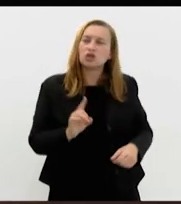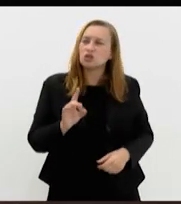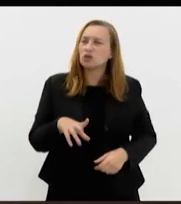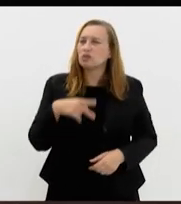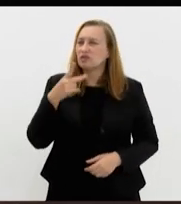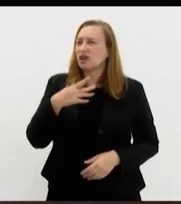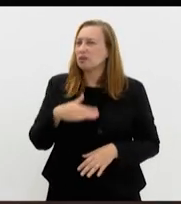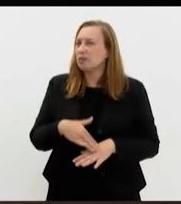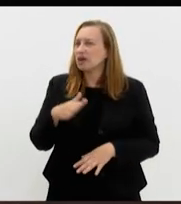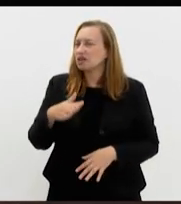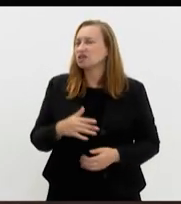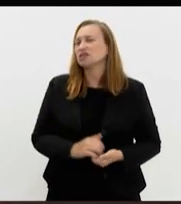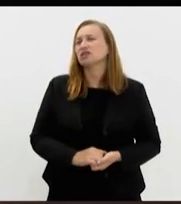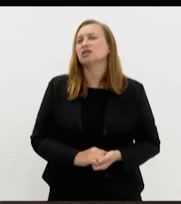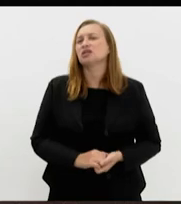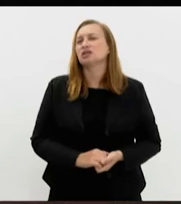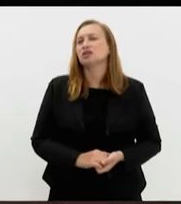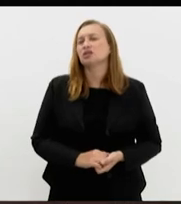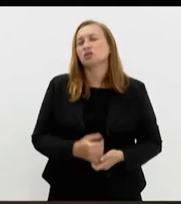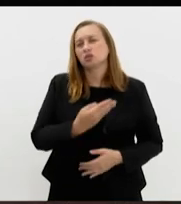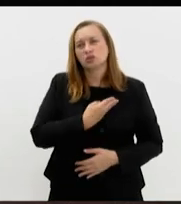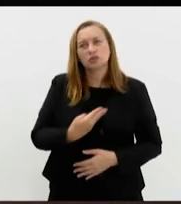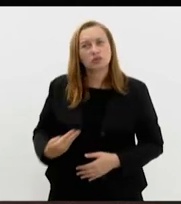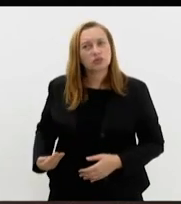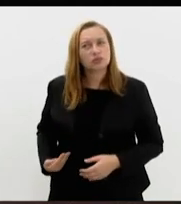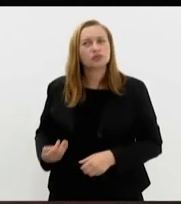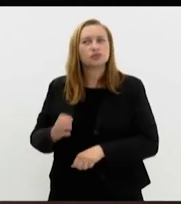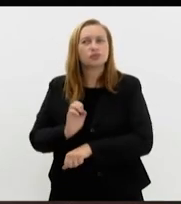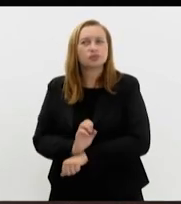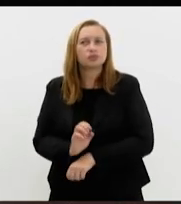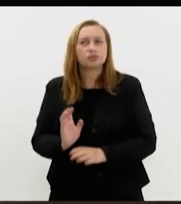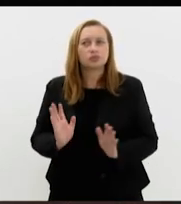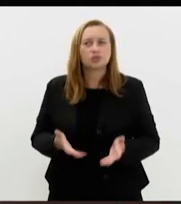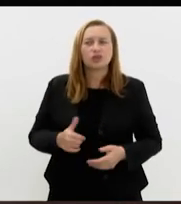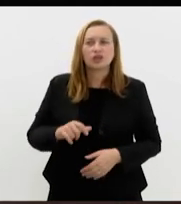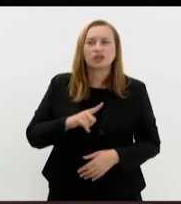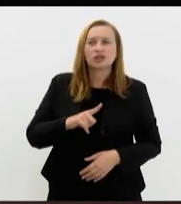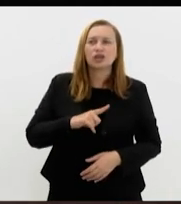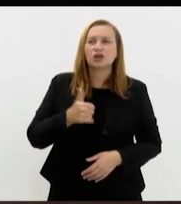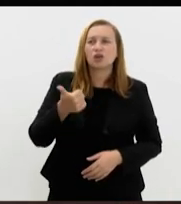dizer mais uma vez que o governo do Estado hoje tem